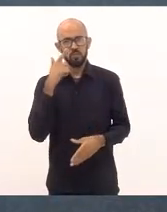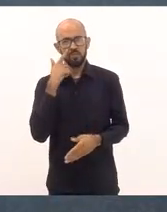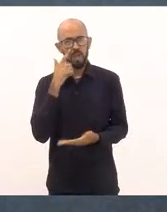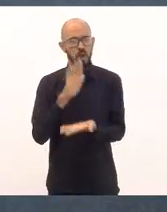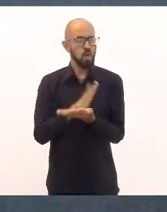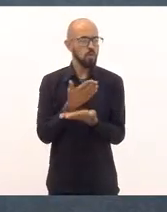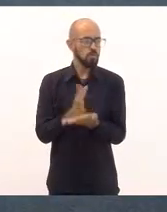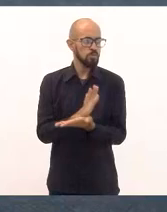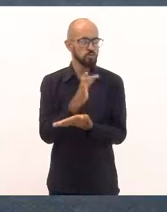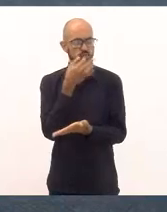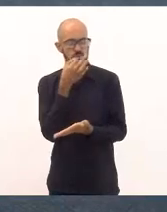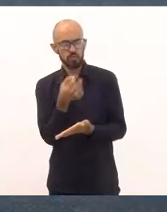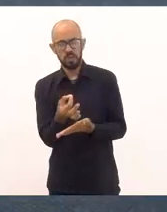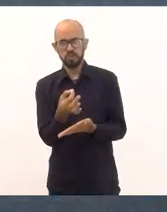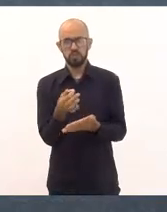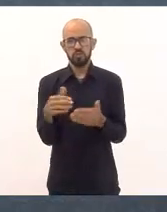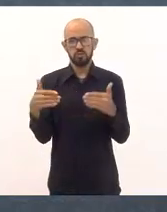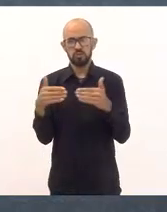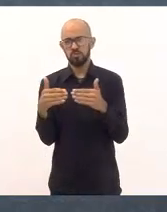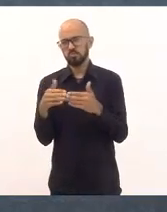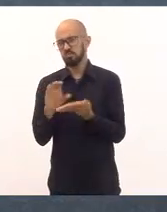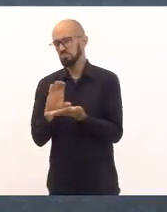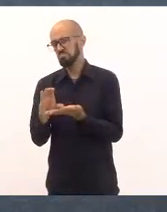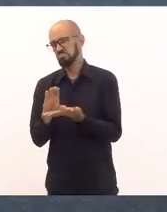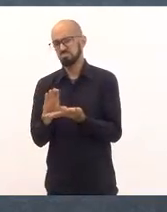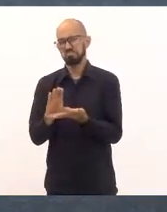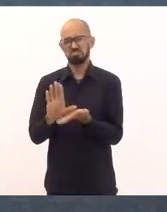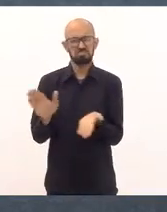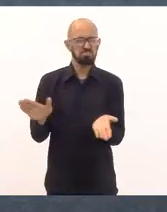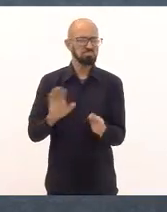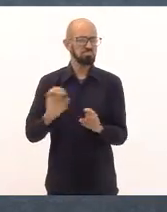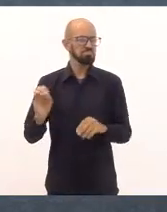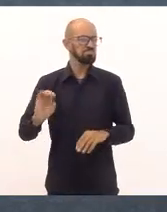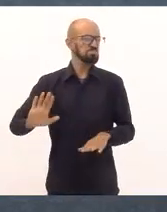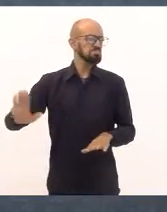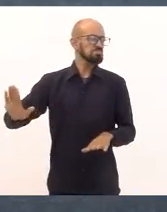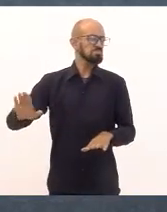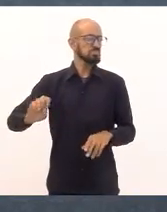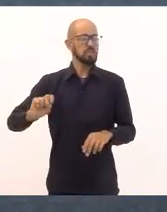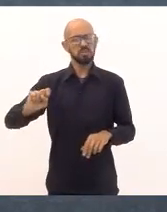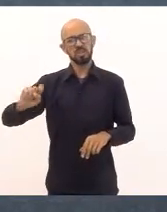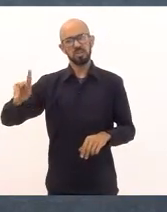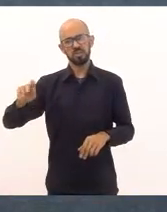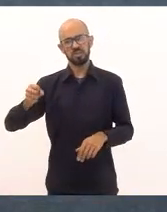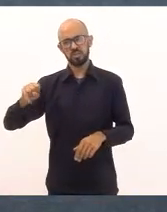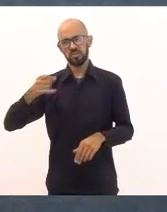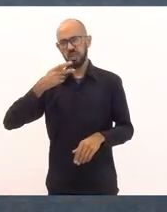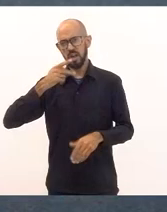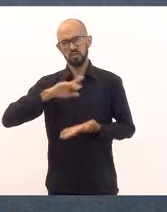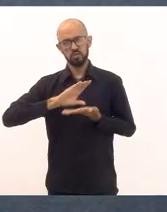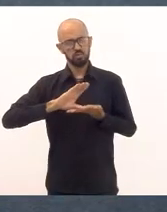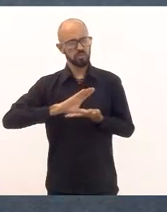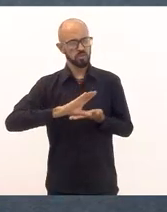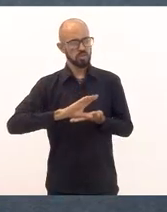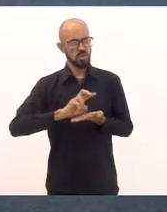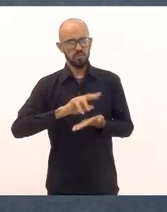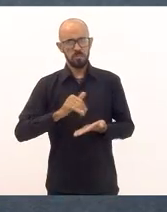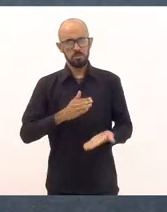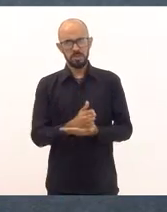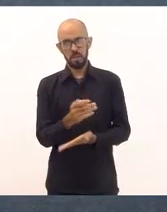era constitucional, que não era. Se vou falar de constitucionalidade, vai passar muita pouca coisa aqui, né, Luiz? Vai.